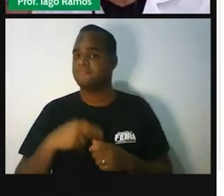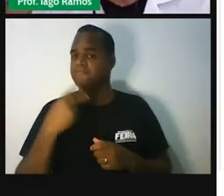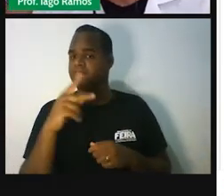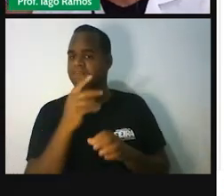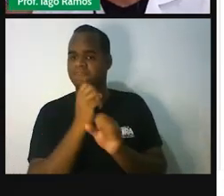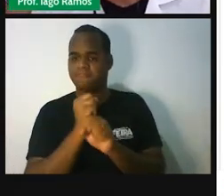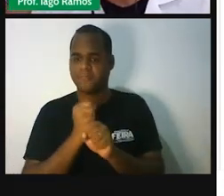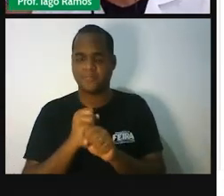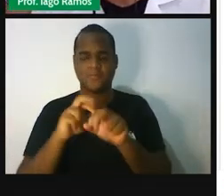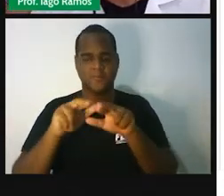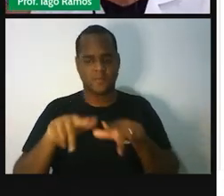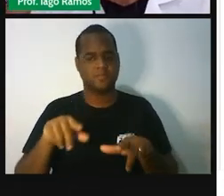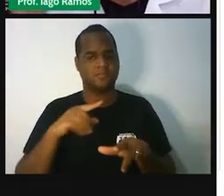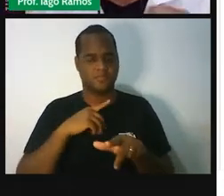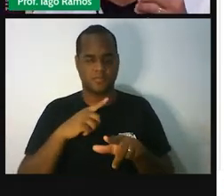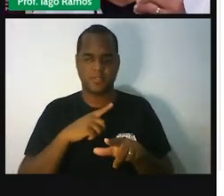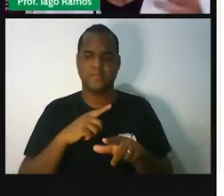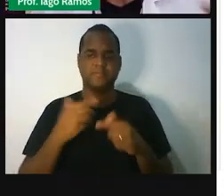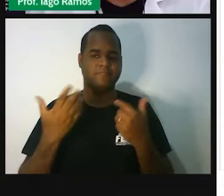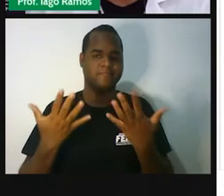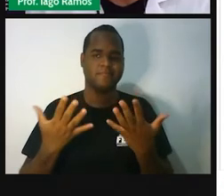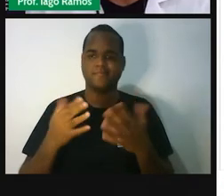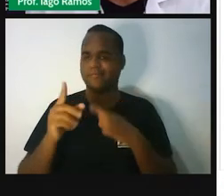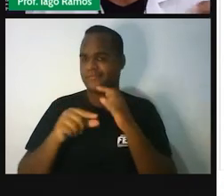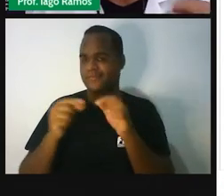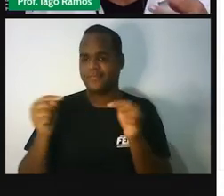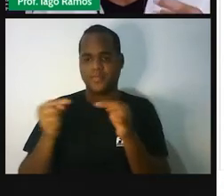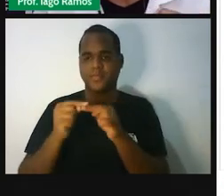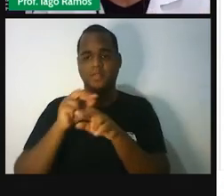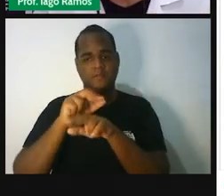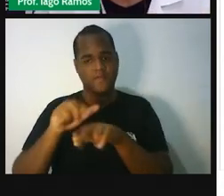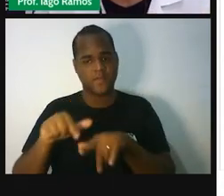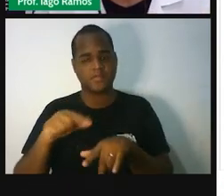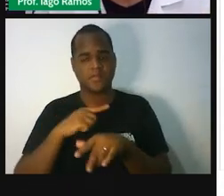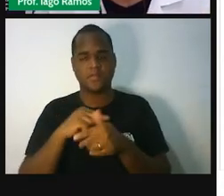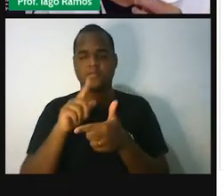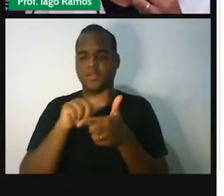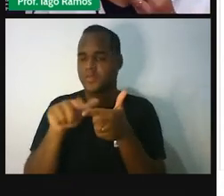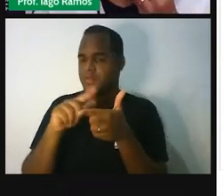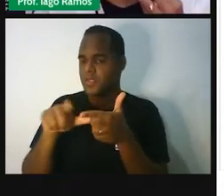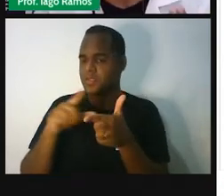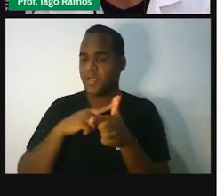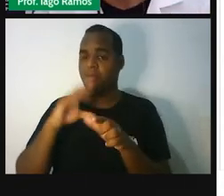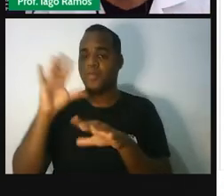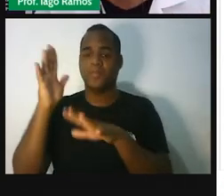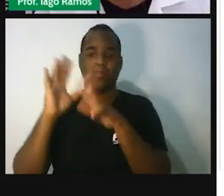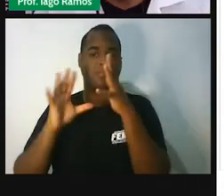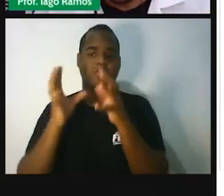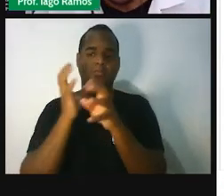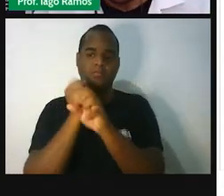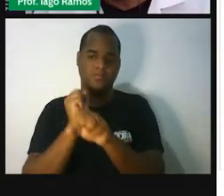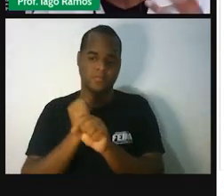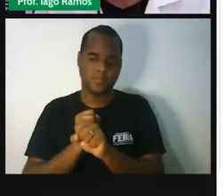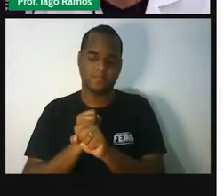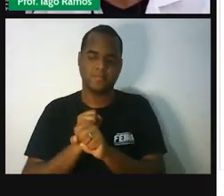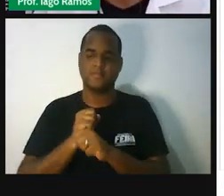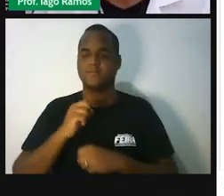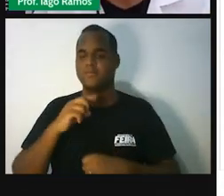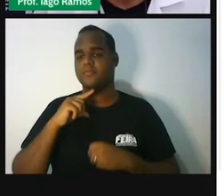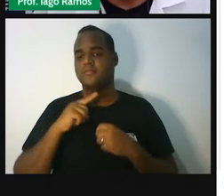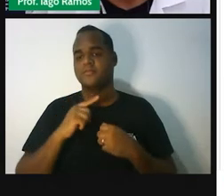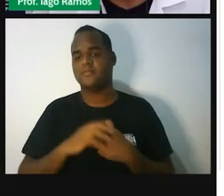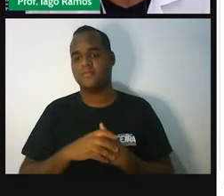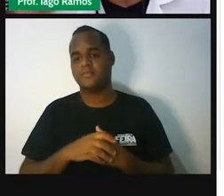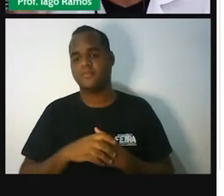de opções de alguma coisa, no geral, um problema que envolve você contar, tá? Quando você fala